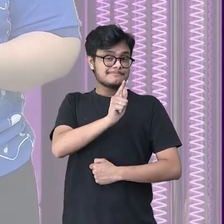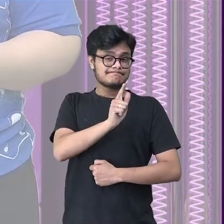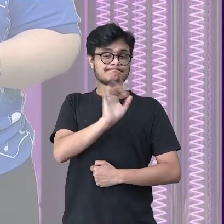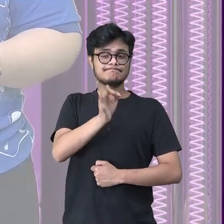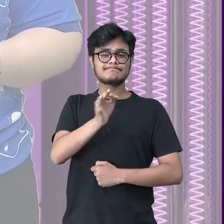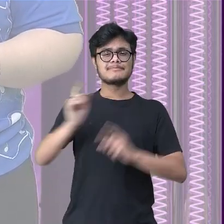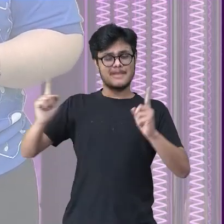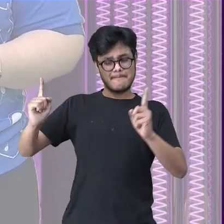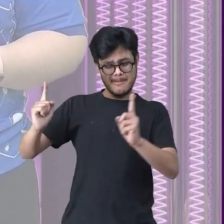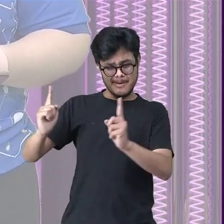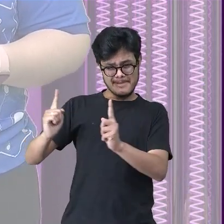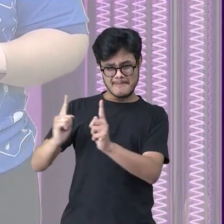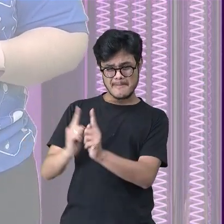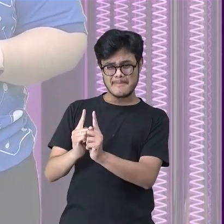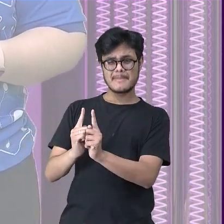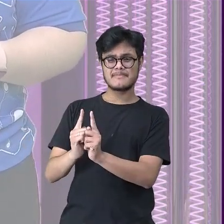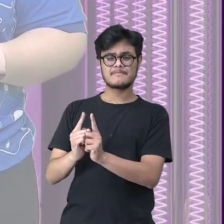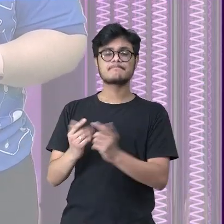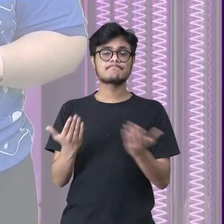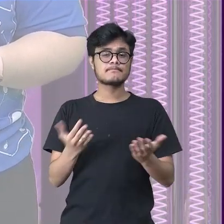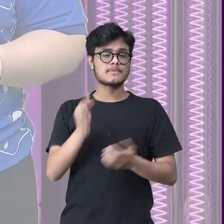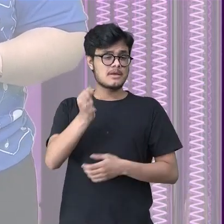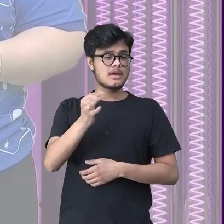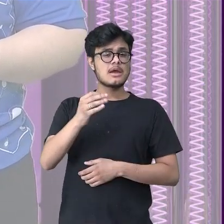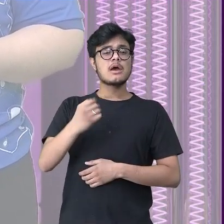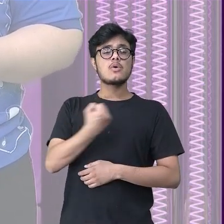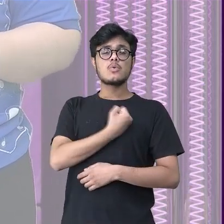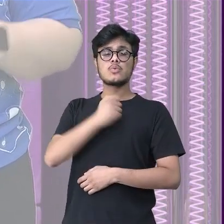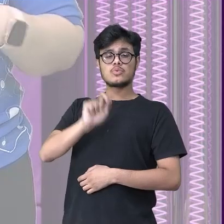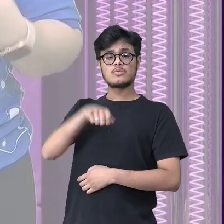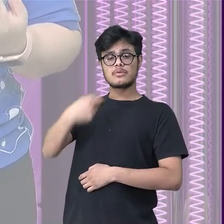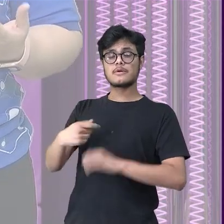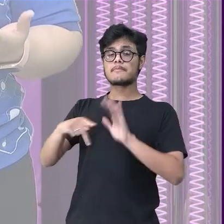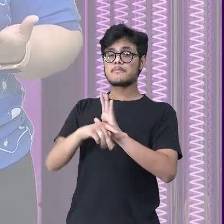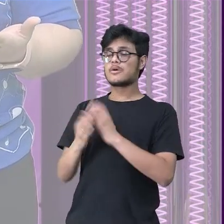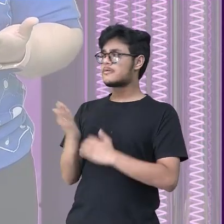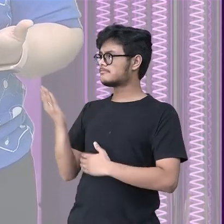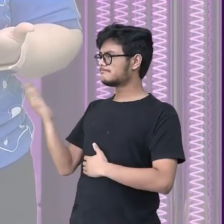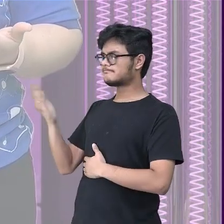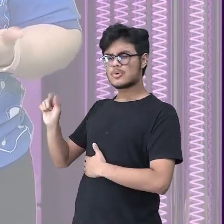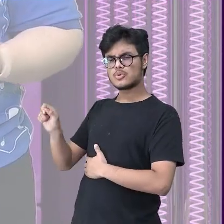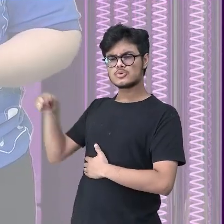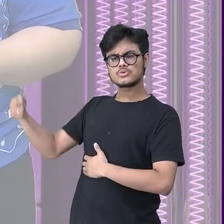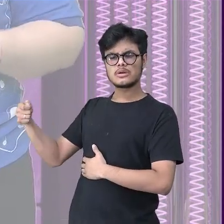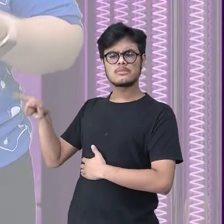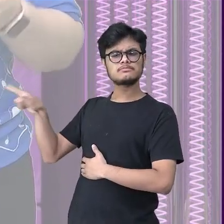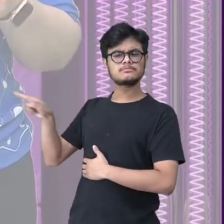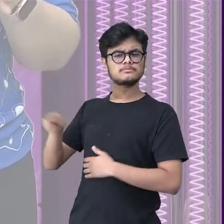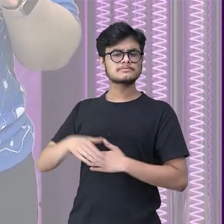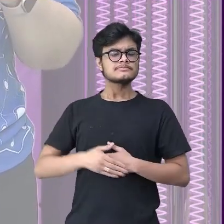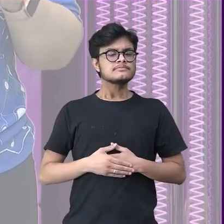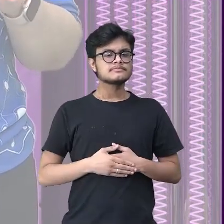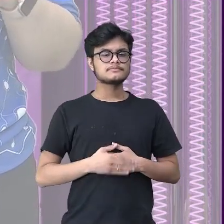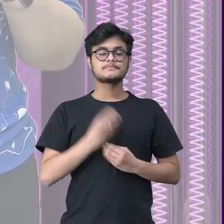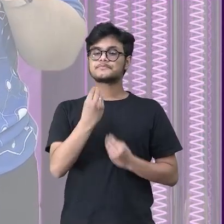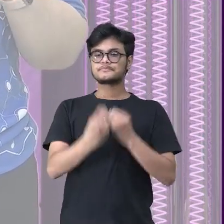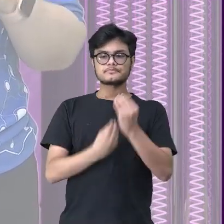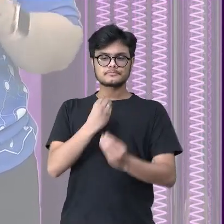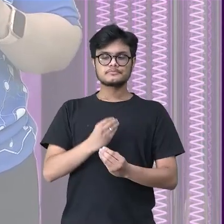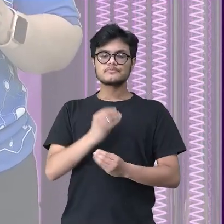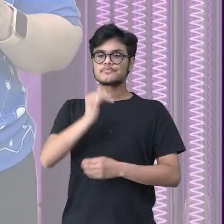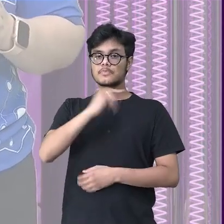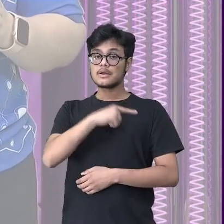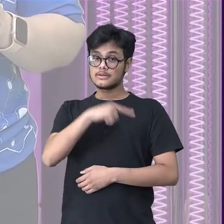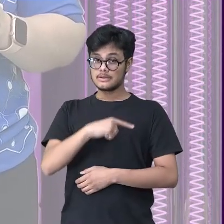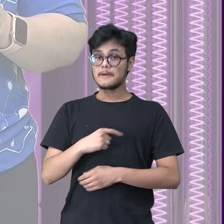distâncias muito pequenas é o micrômetro, certo? E o que é mesmo o micrômetro? É quando a gente pega aí